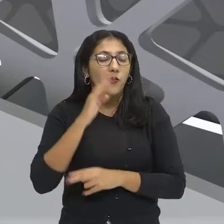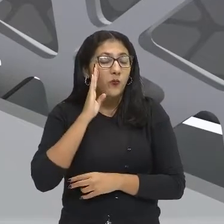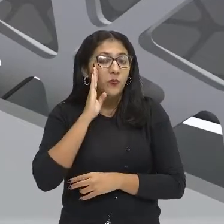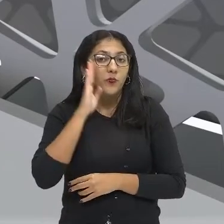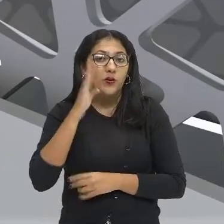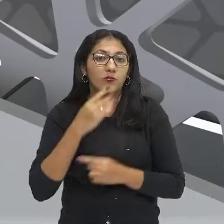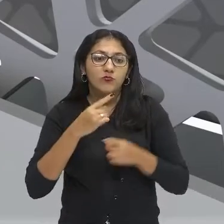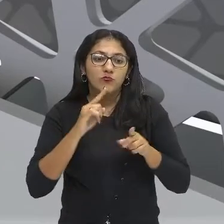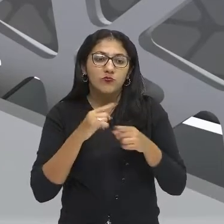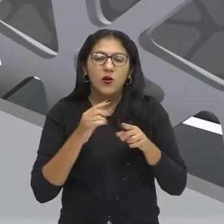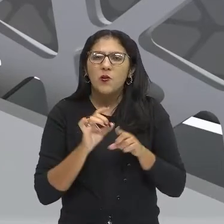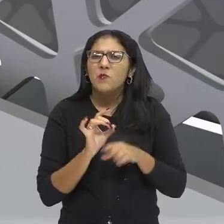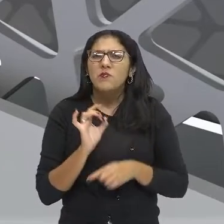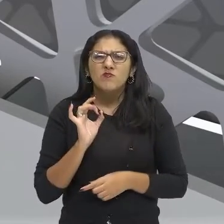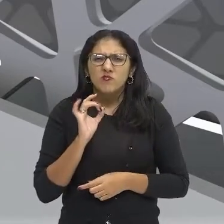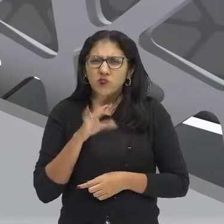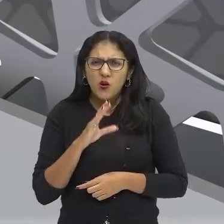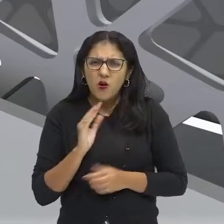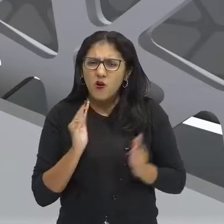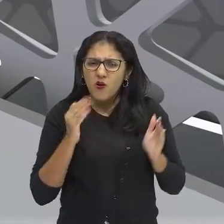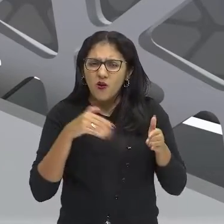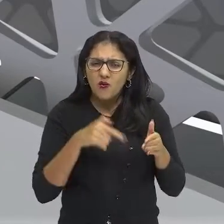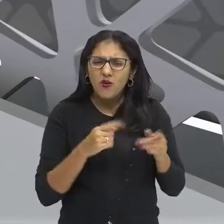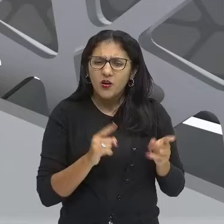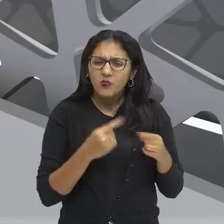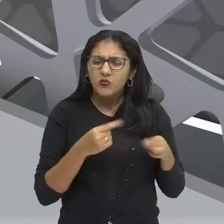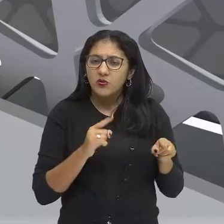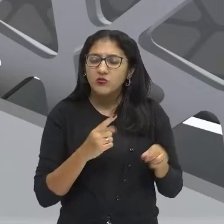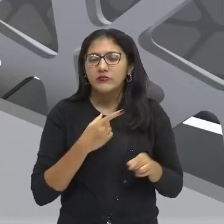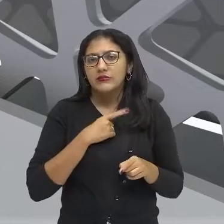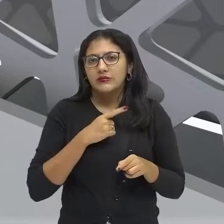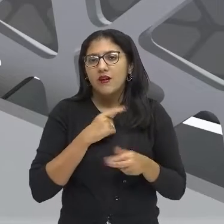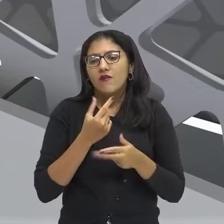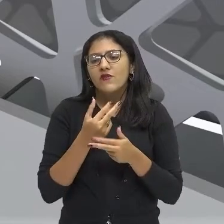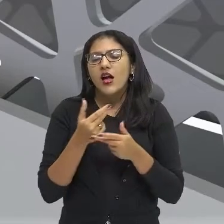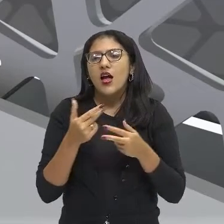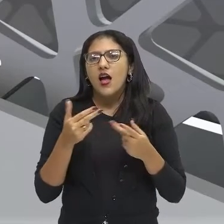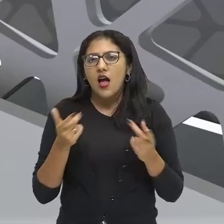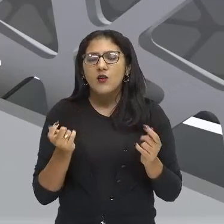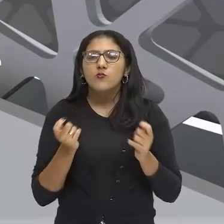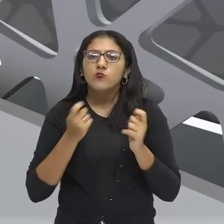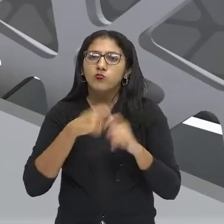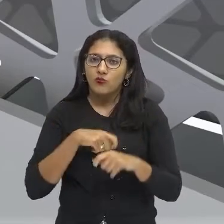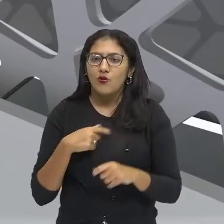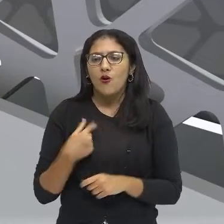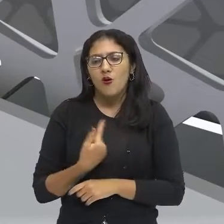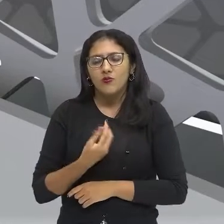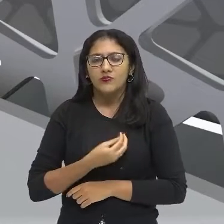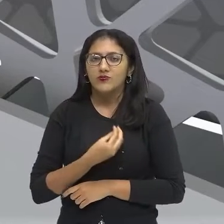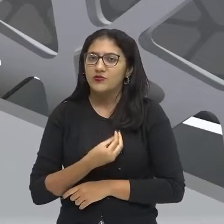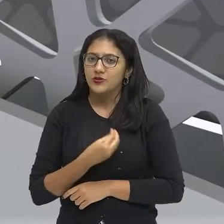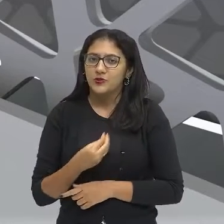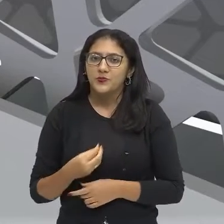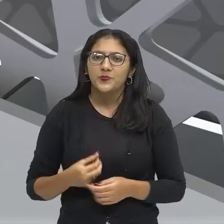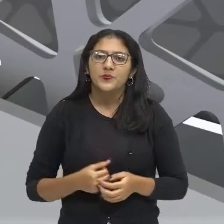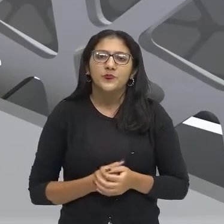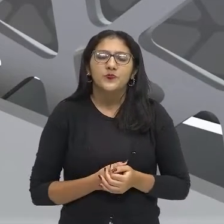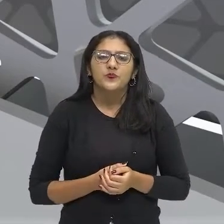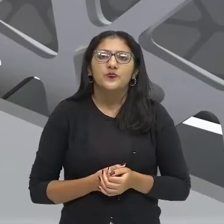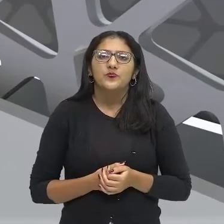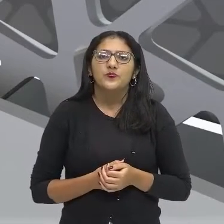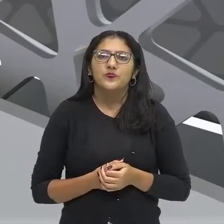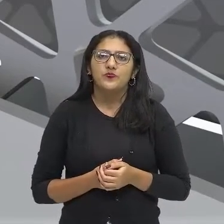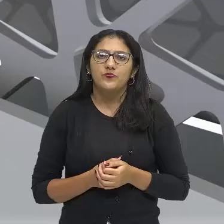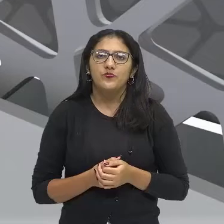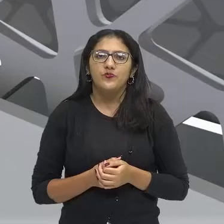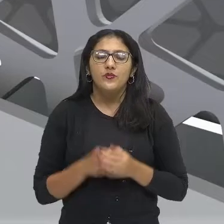mas não é somente a música. O ritmo está associado com várias outras coisas na nossa vida. Dentro